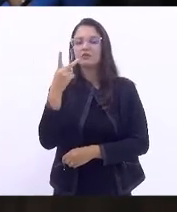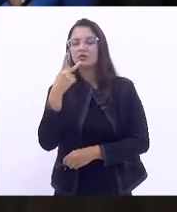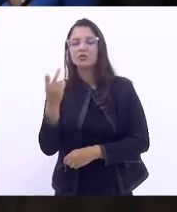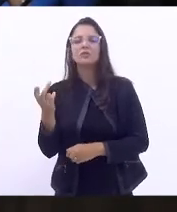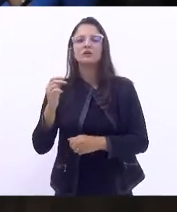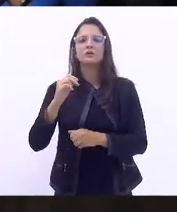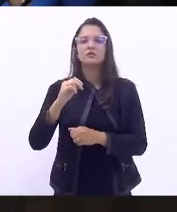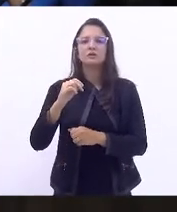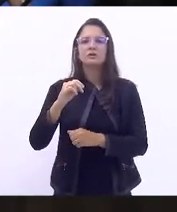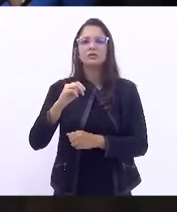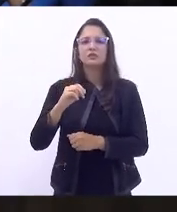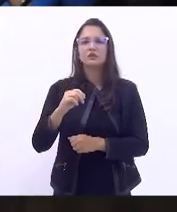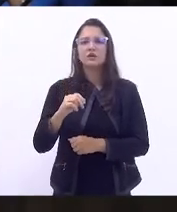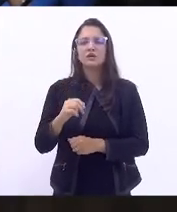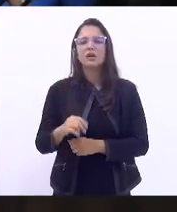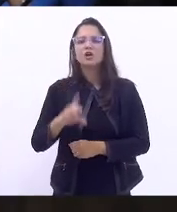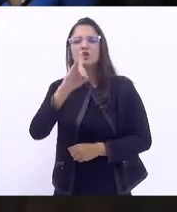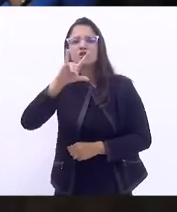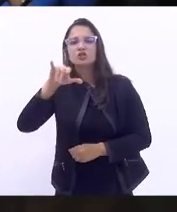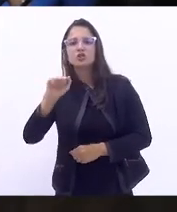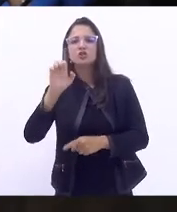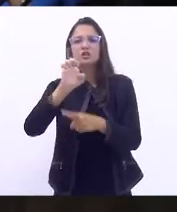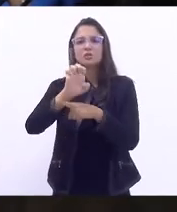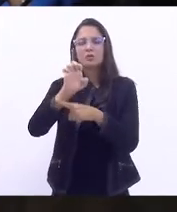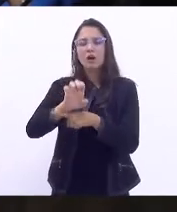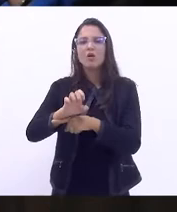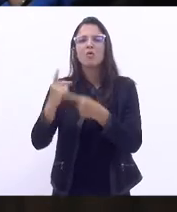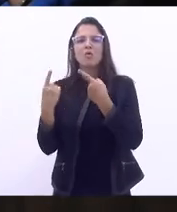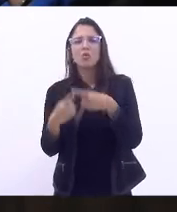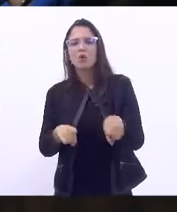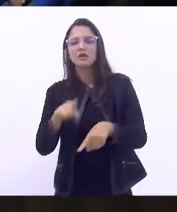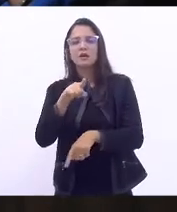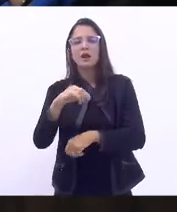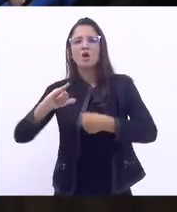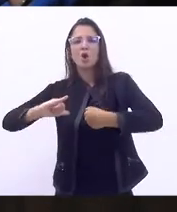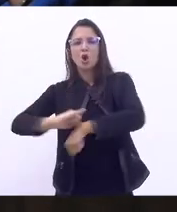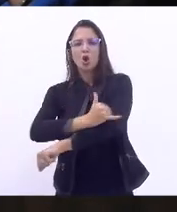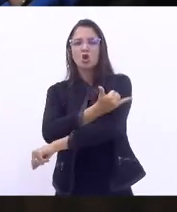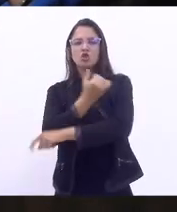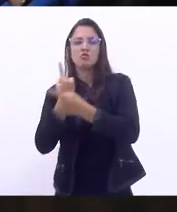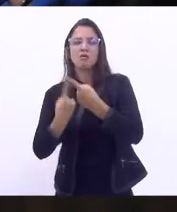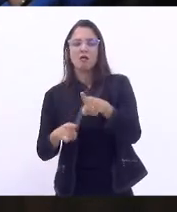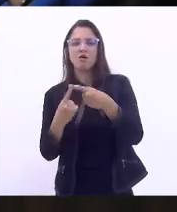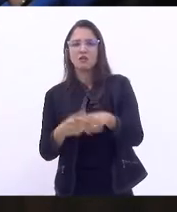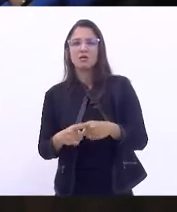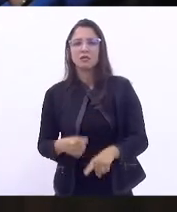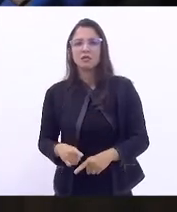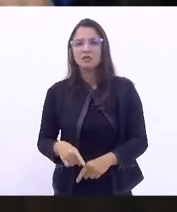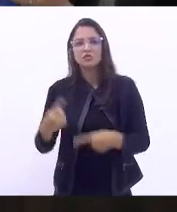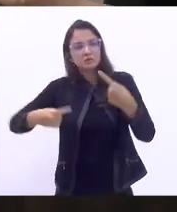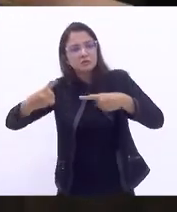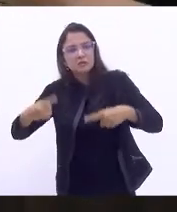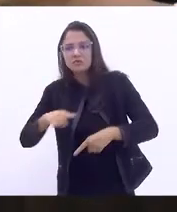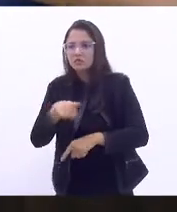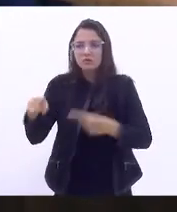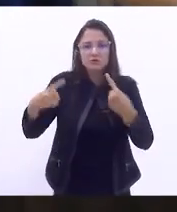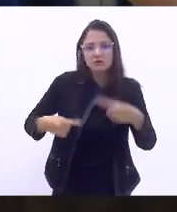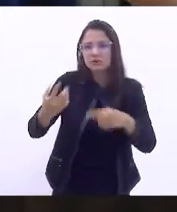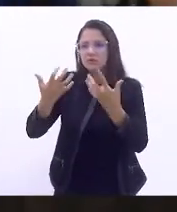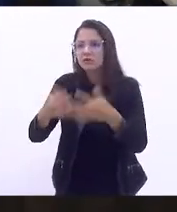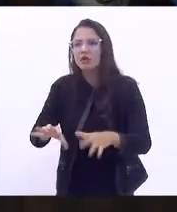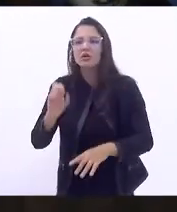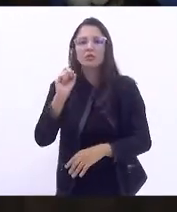Combate à Gordofobia em todo o Estado do Rio de Janeiro. Em discussão, não havendo quem queira discutir, encerrada a discussão,